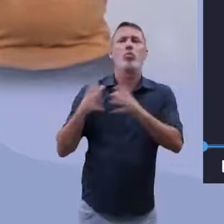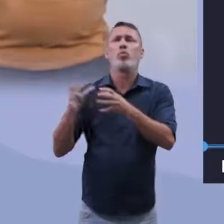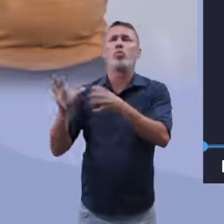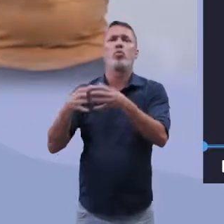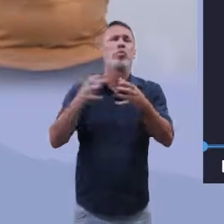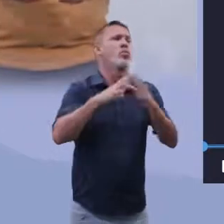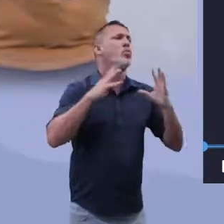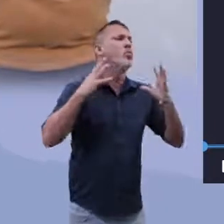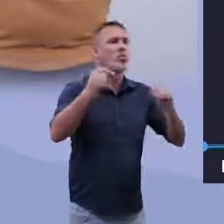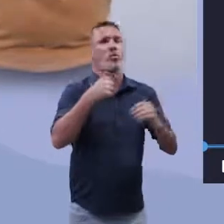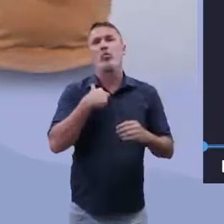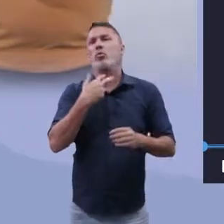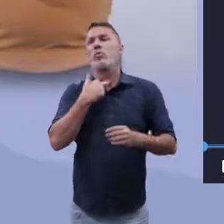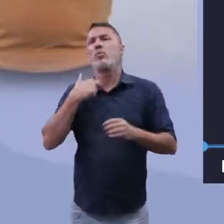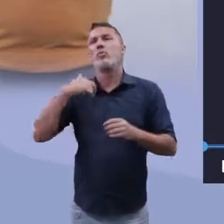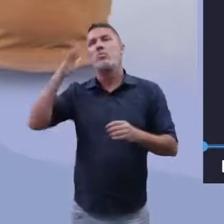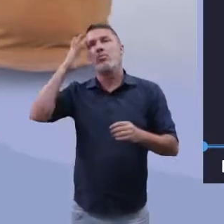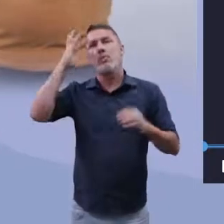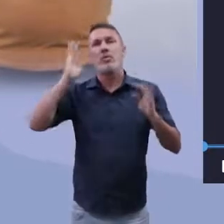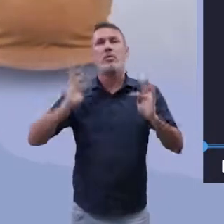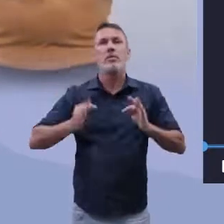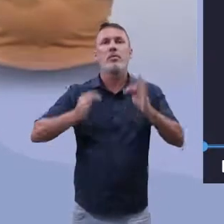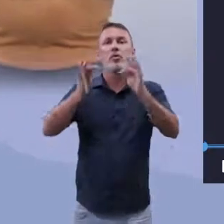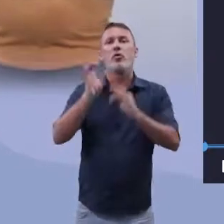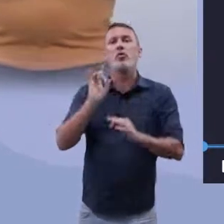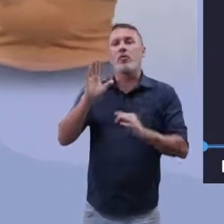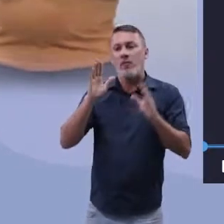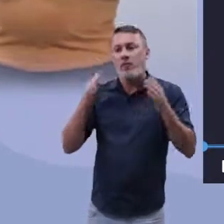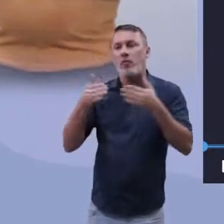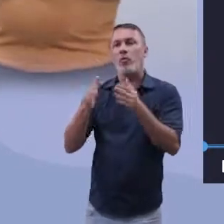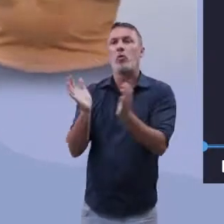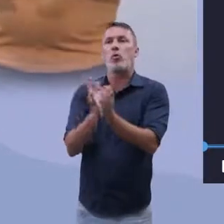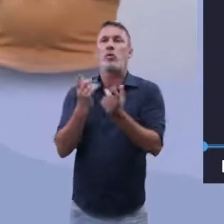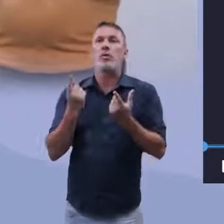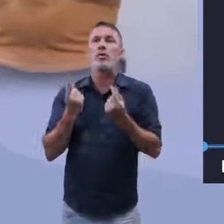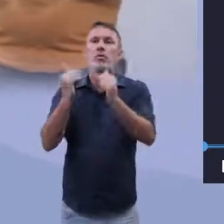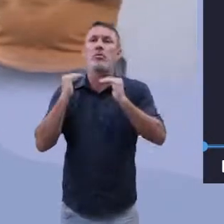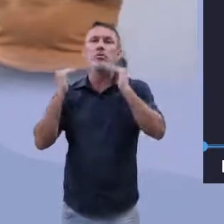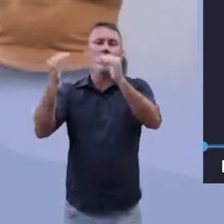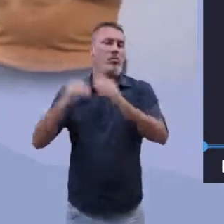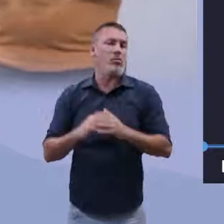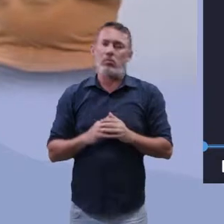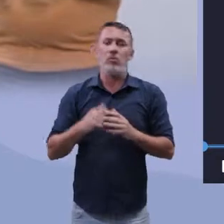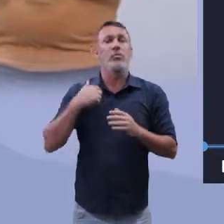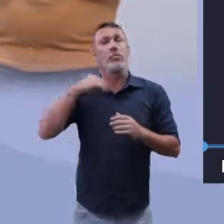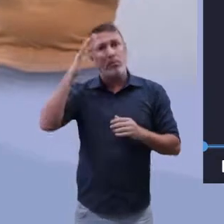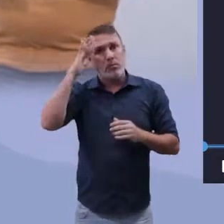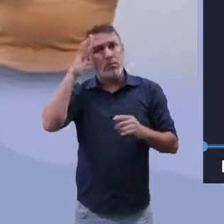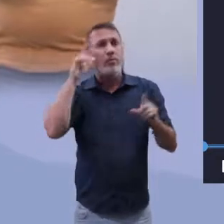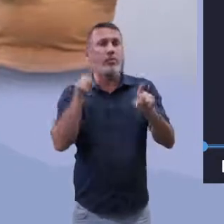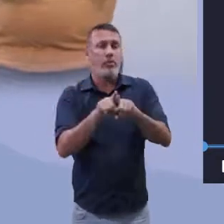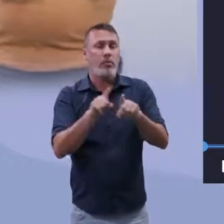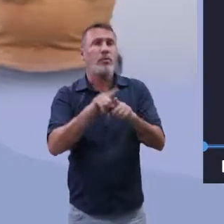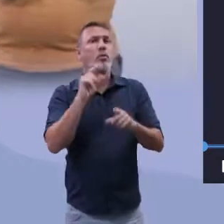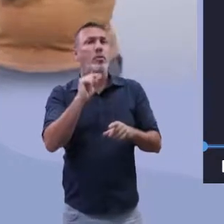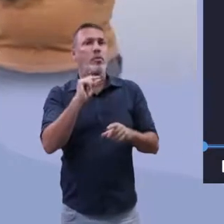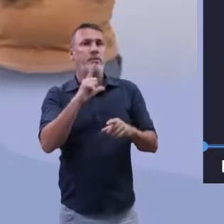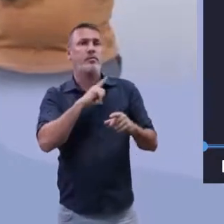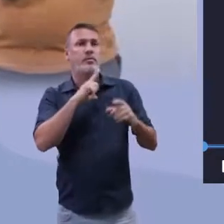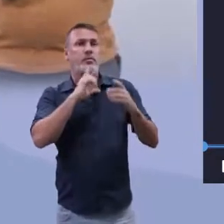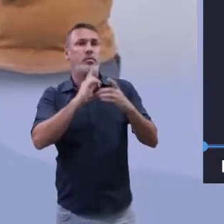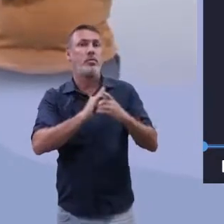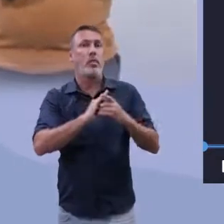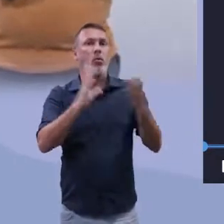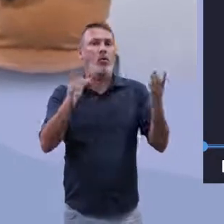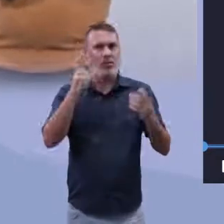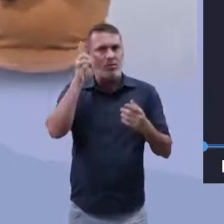as comunidades. Eu não posso pensar em tecnologia apenas para um grupo elitizado. Eu preciso pensar naquela ideia